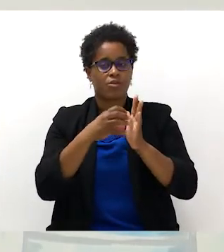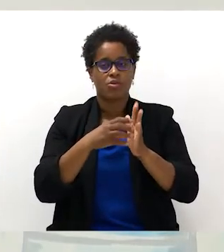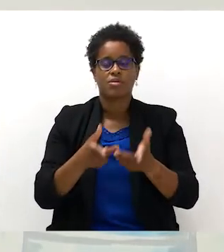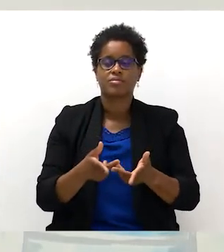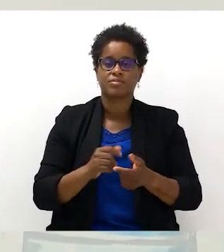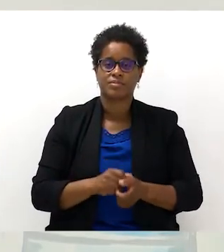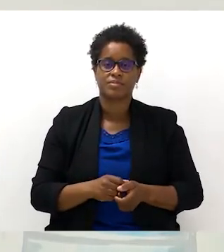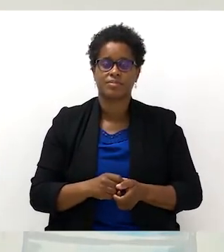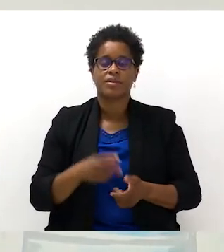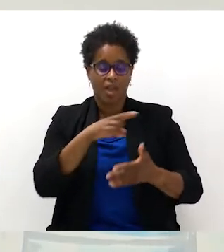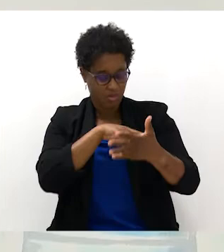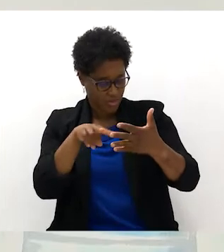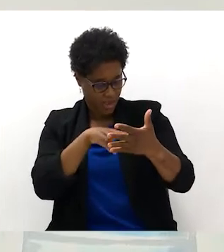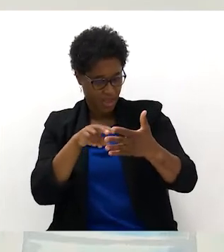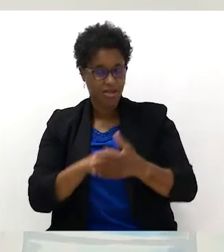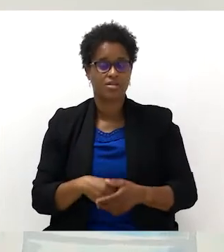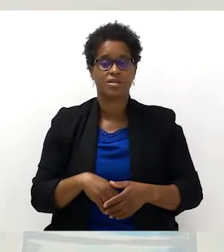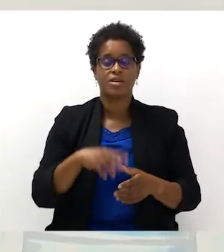são quantos? Vamos ler.